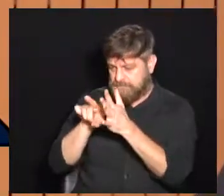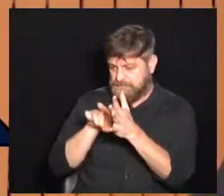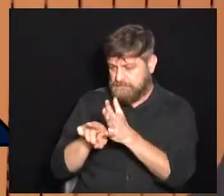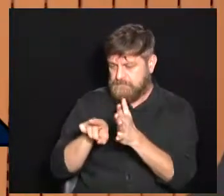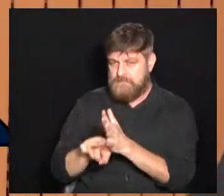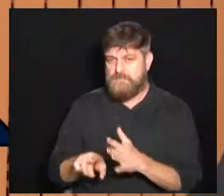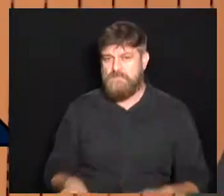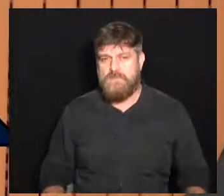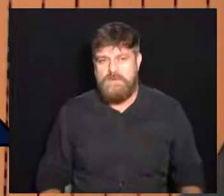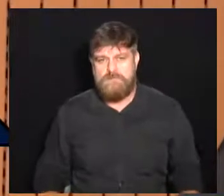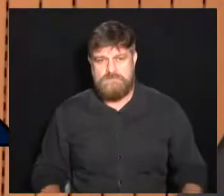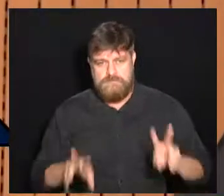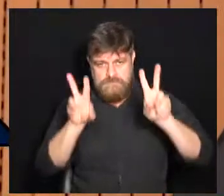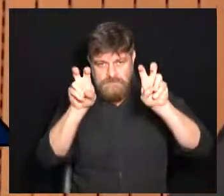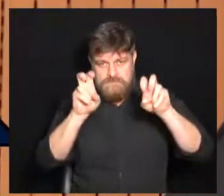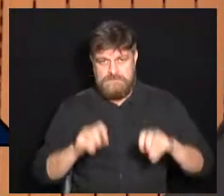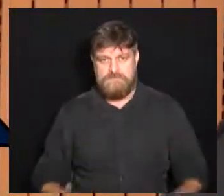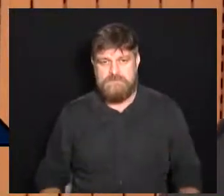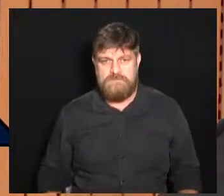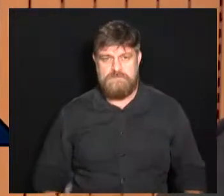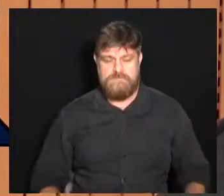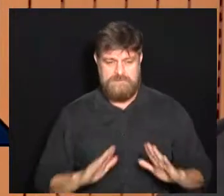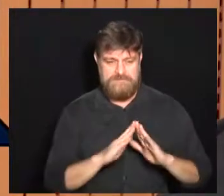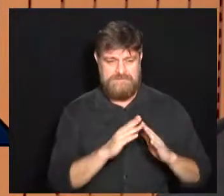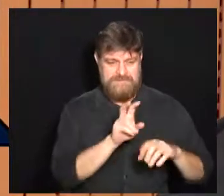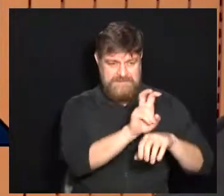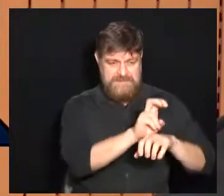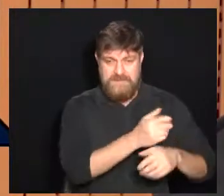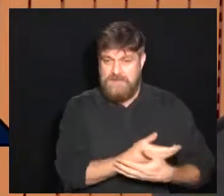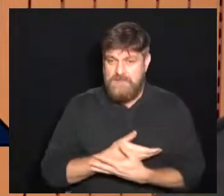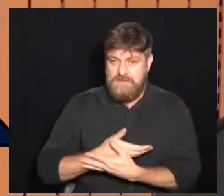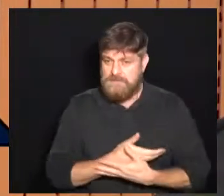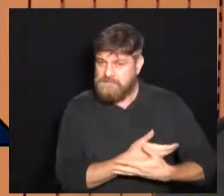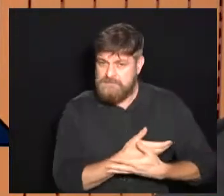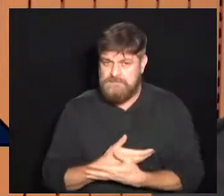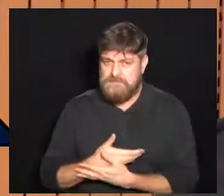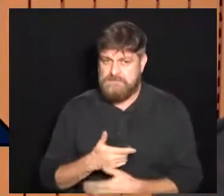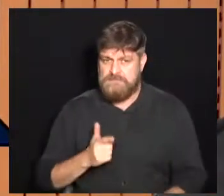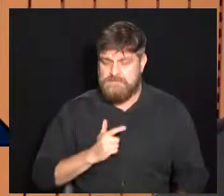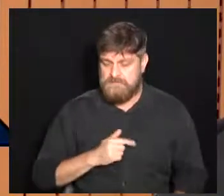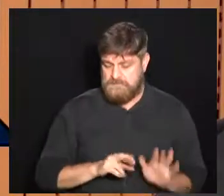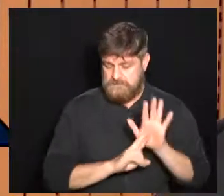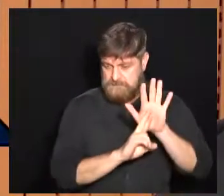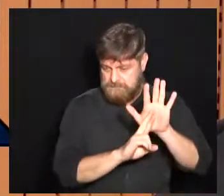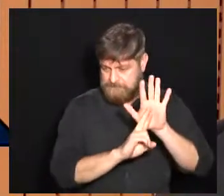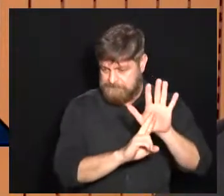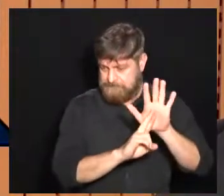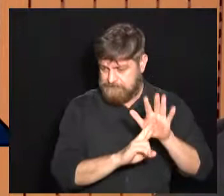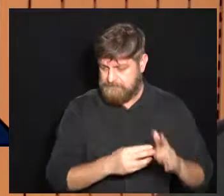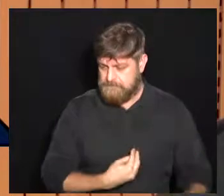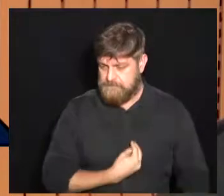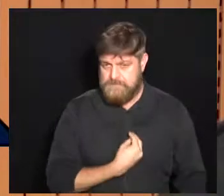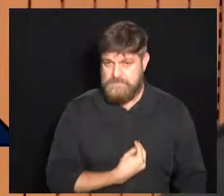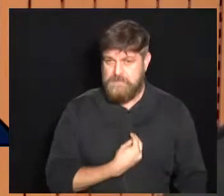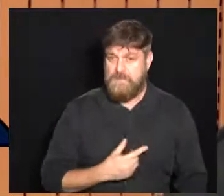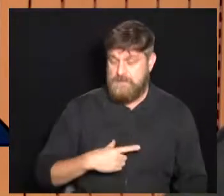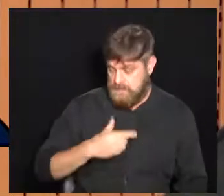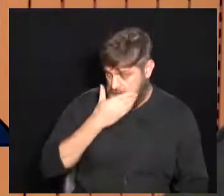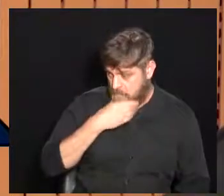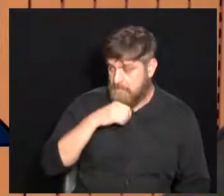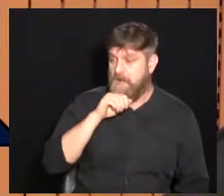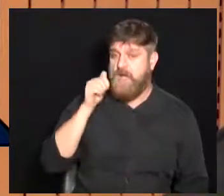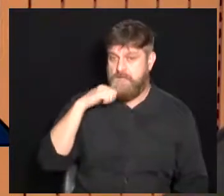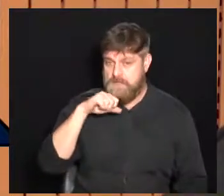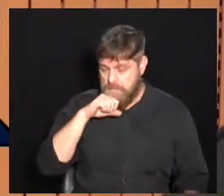primeiras questões relacionadas ao caso das duas 6 que estão aqui muito bem representadas, por pais e mães que